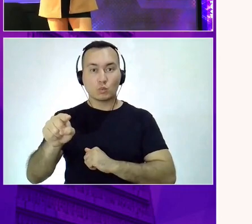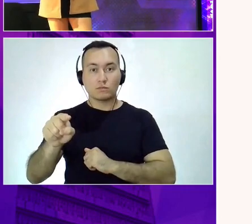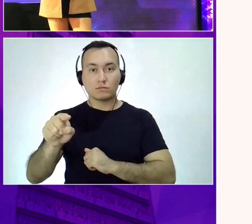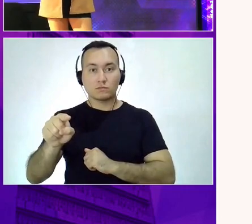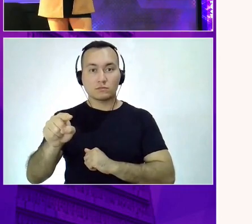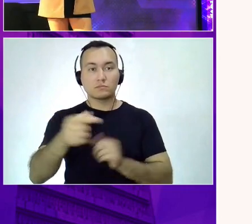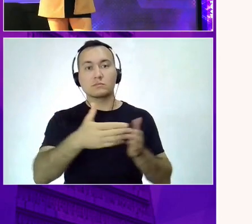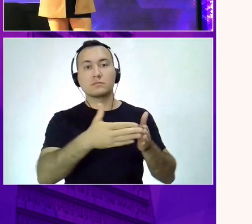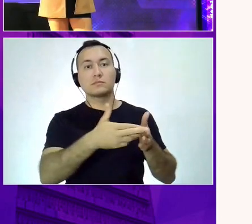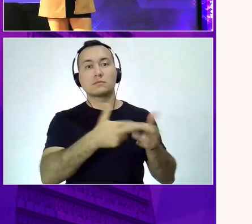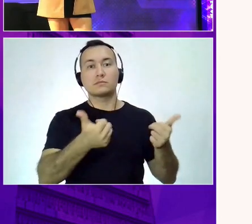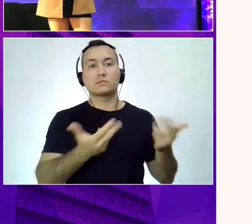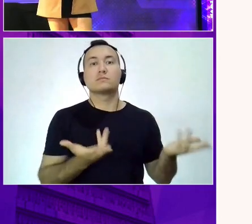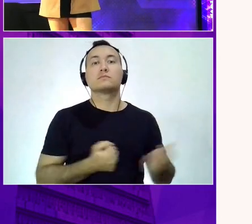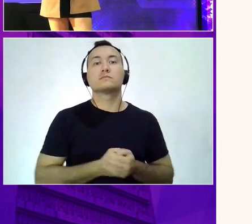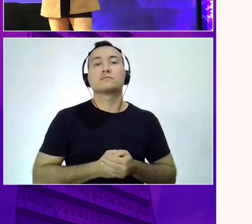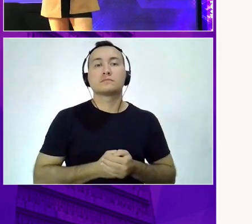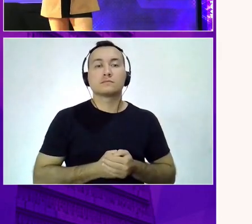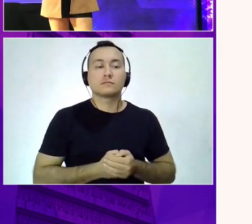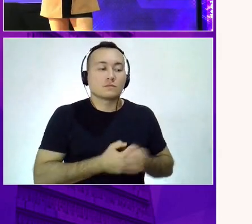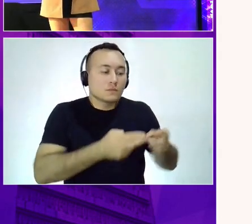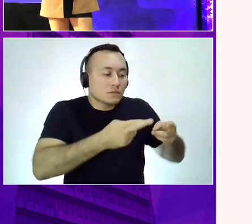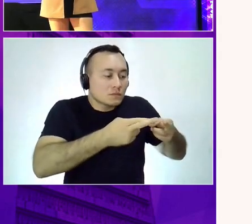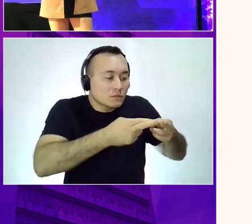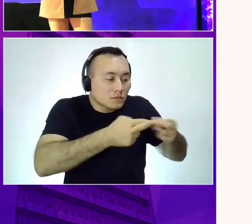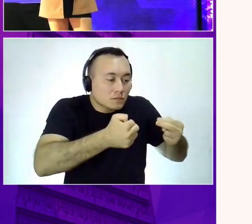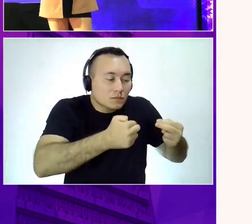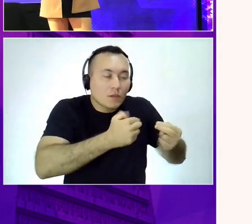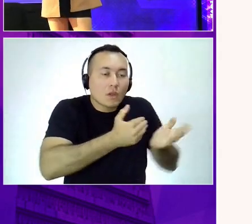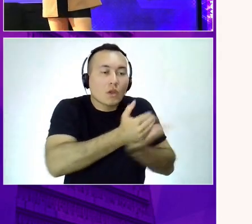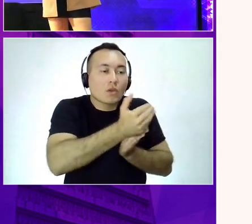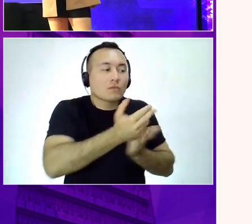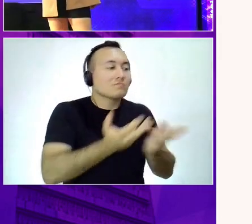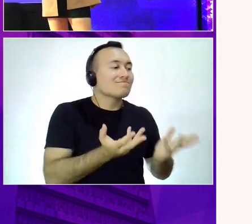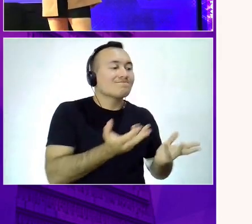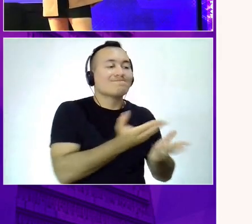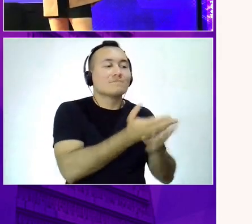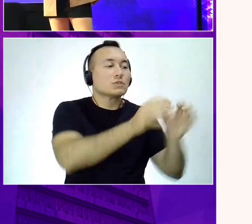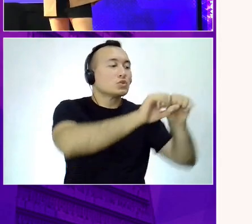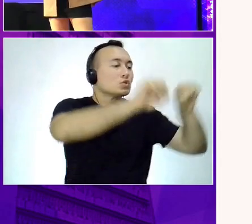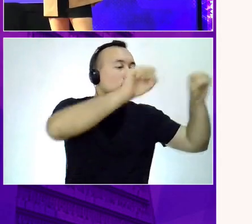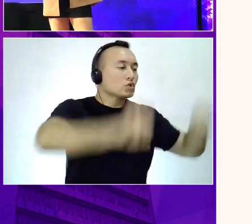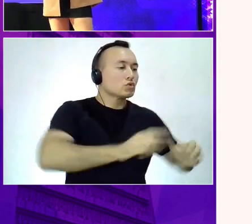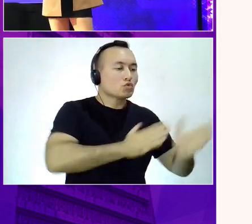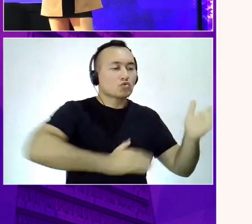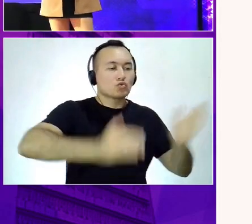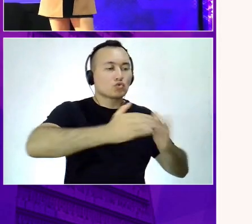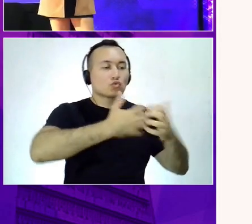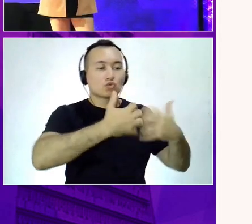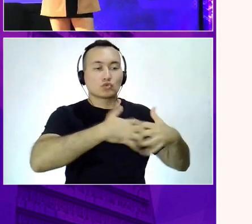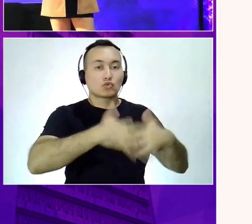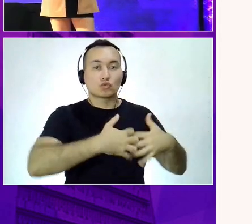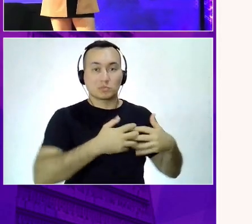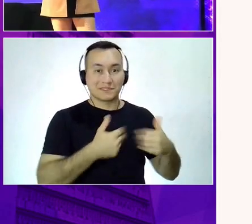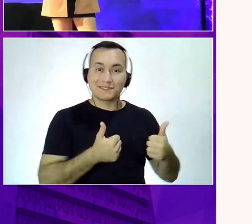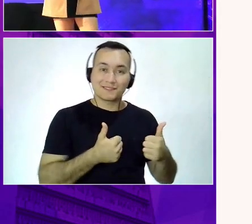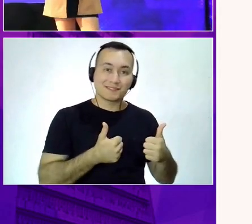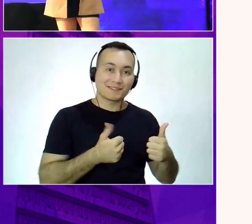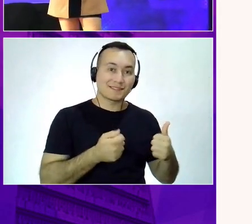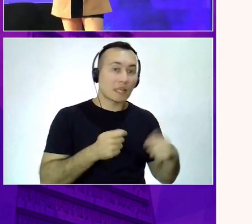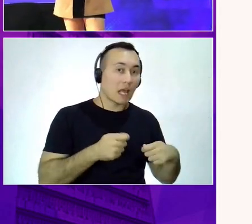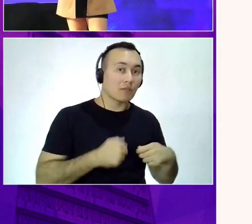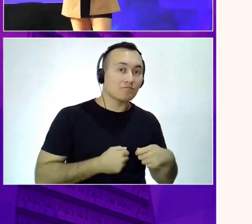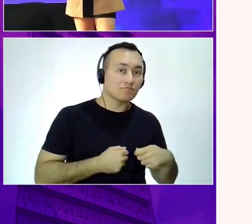É aí que os problemas começam. Como a gente não vai conseguir atualizar todos esses microserviços ao mesmo tempo, existe